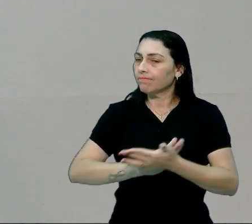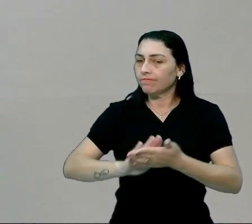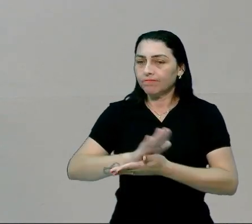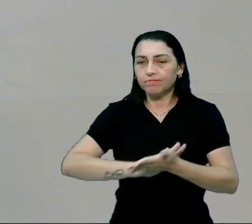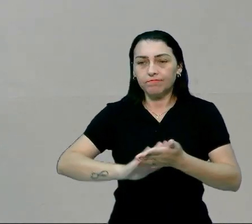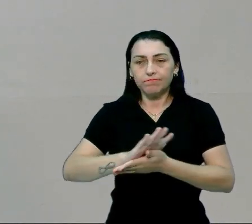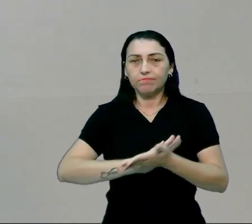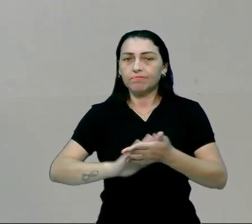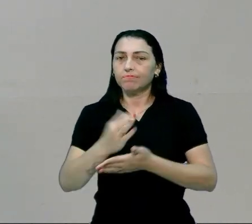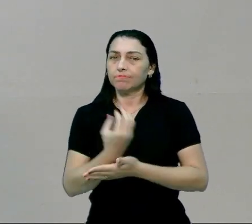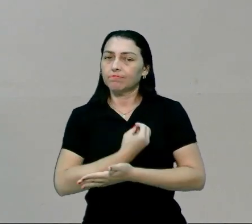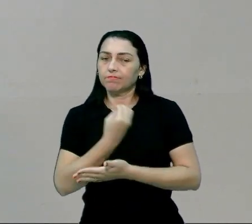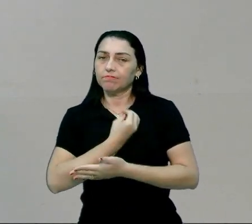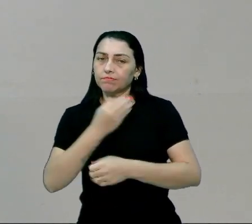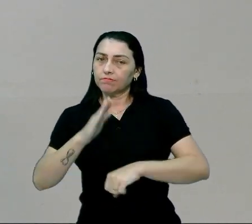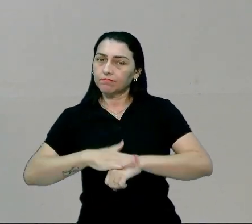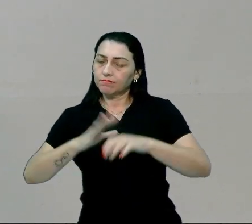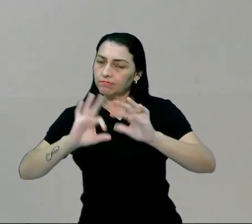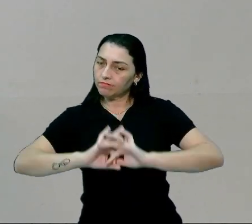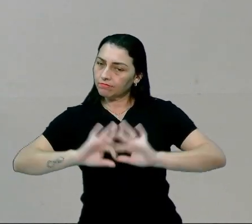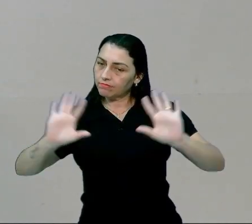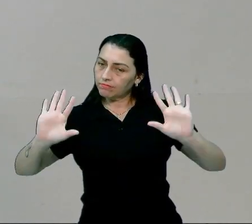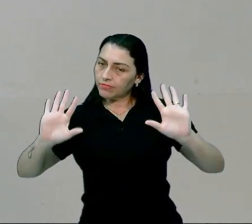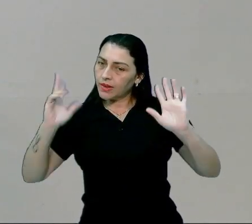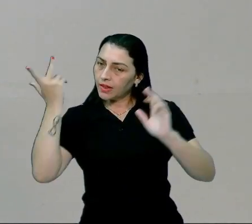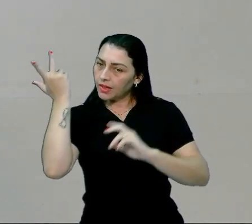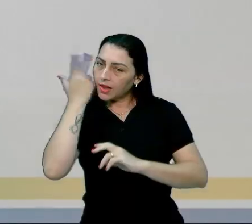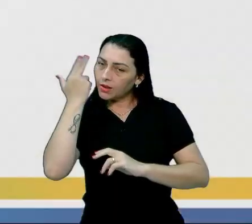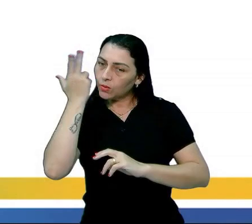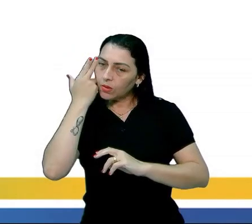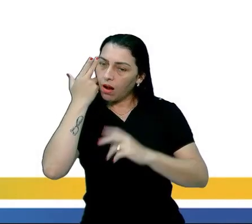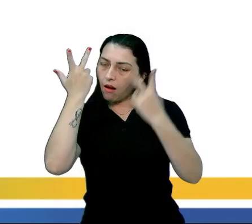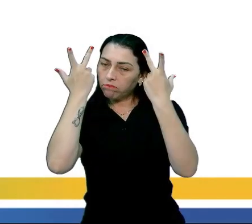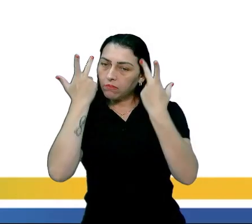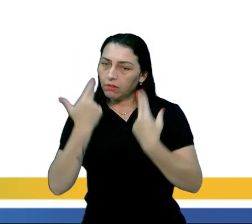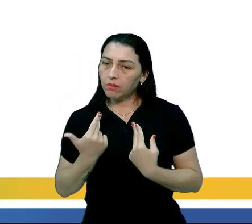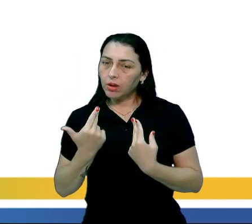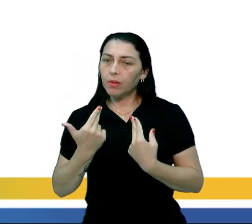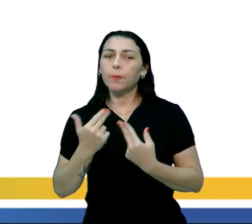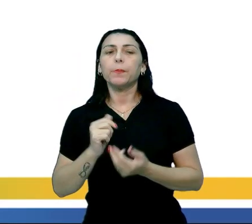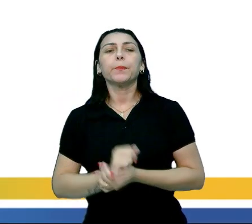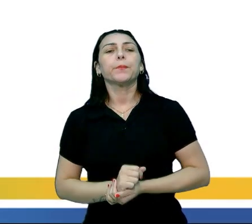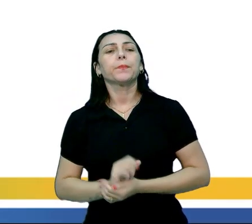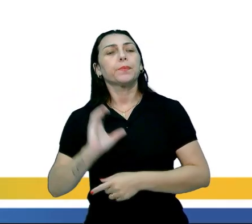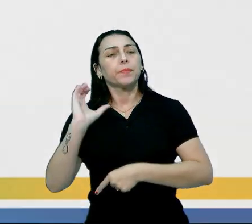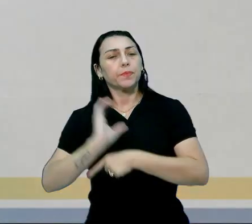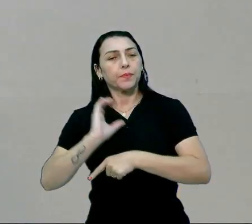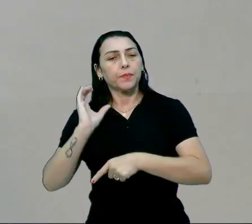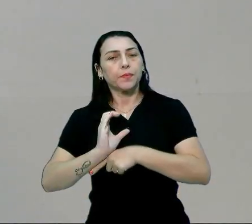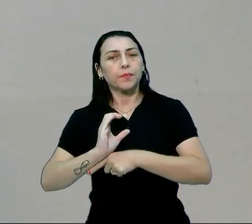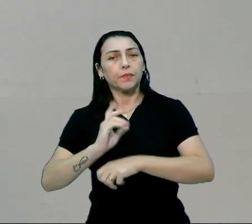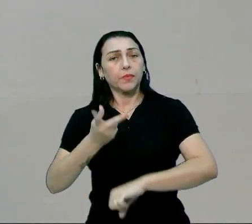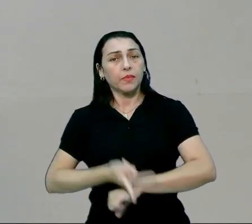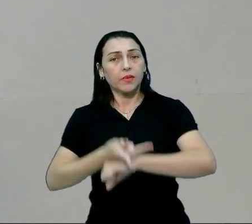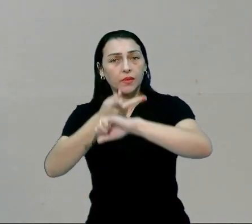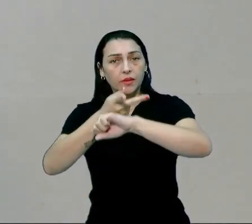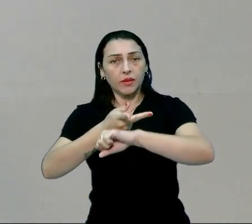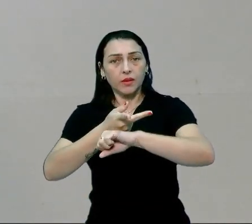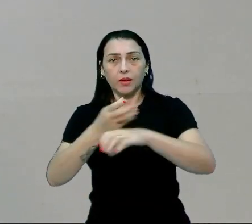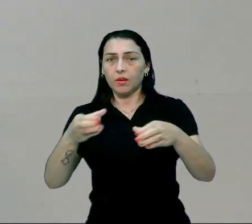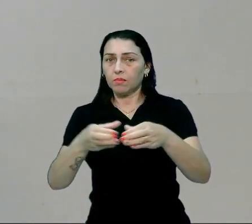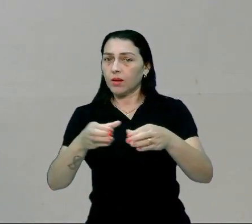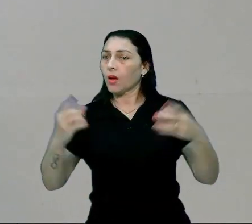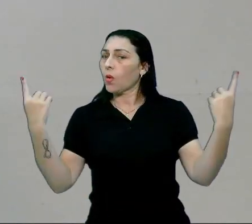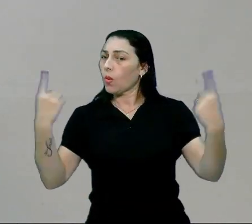por participação é aquele mais livre, espontâneo, sem uma cobrança de um resultado. Alternativa C, campeonato. Se é campeonato, a gente já sabe